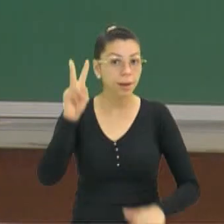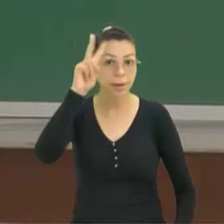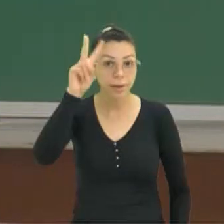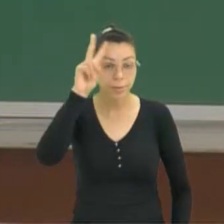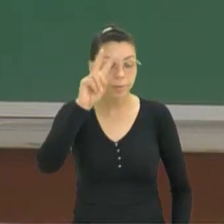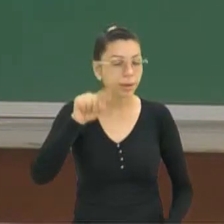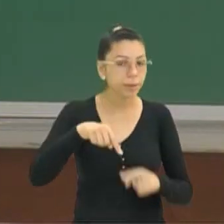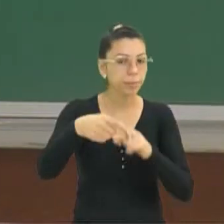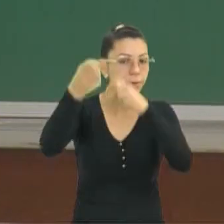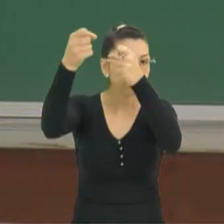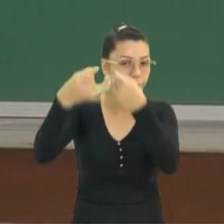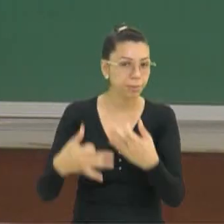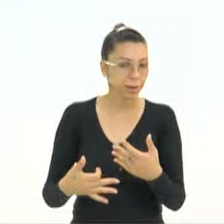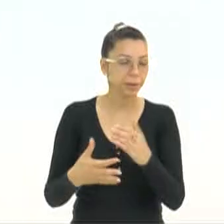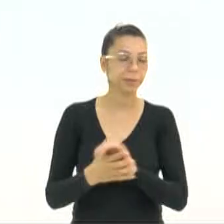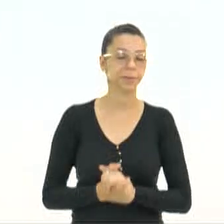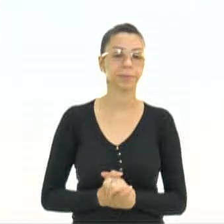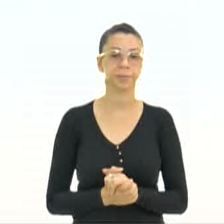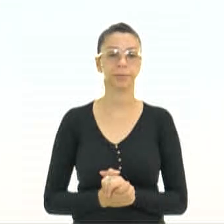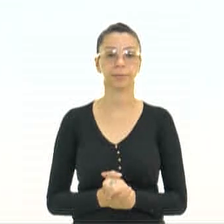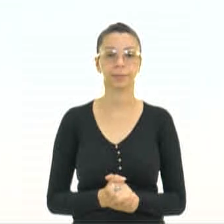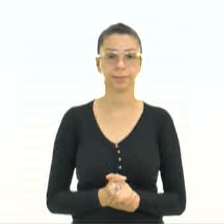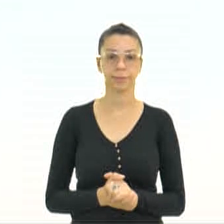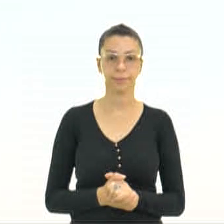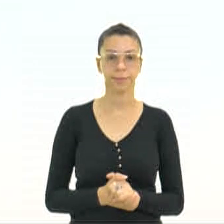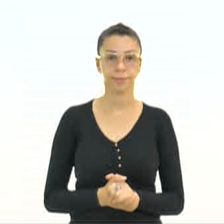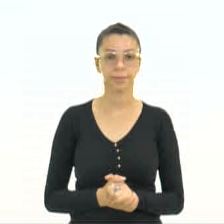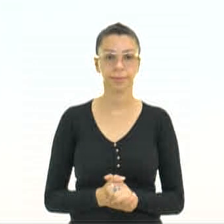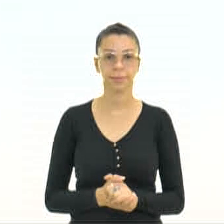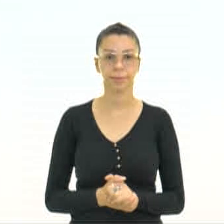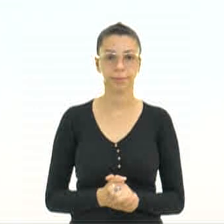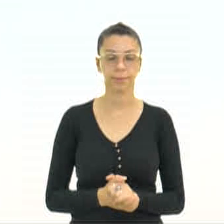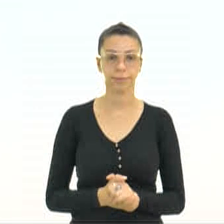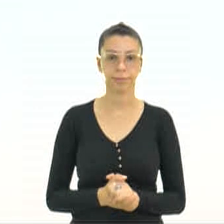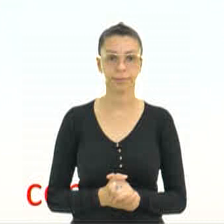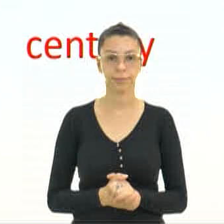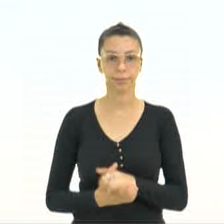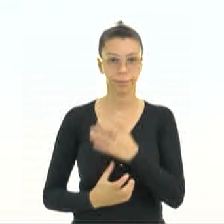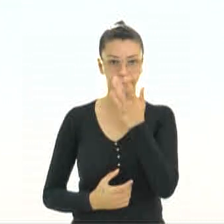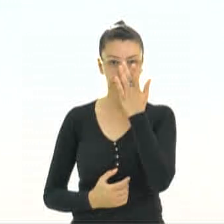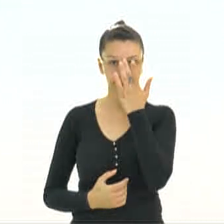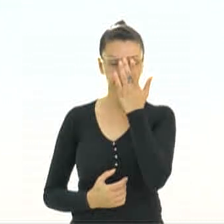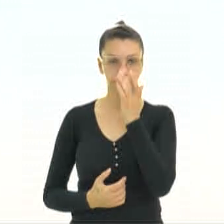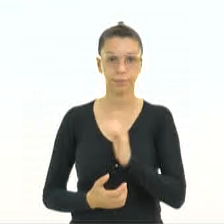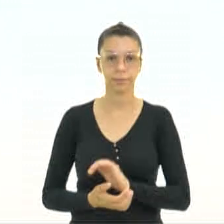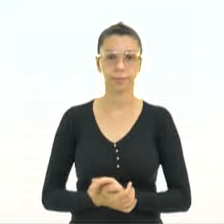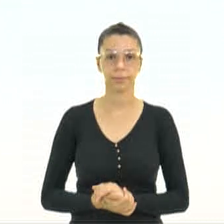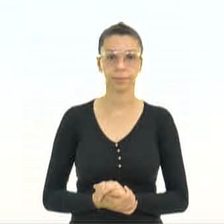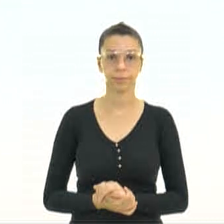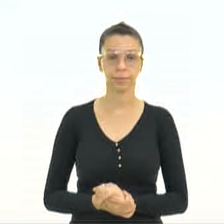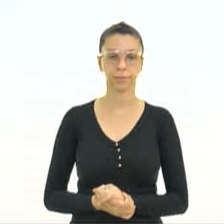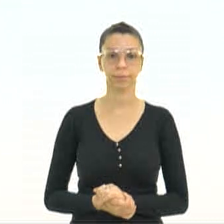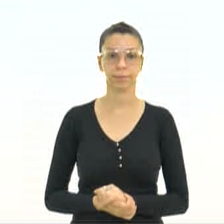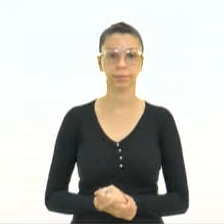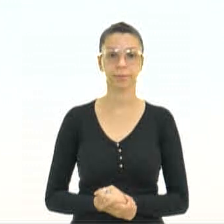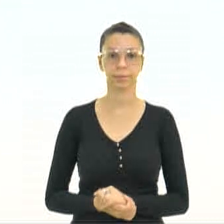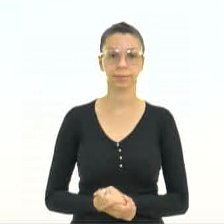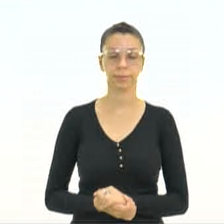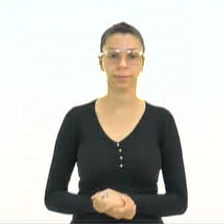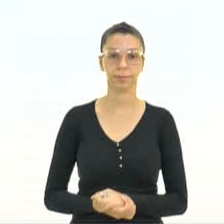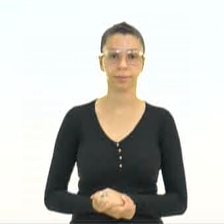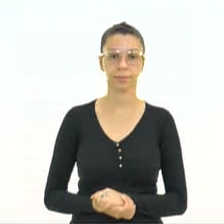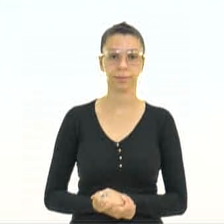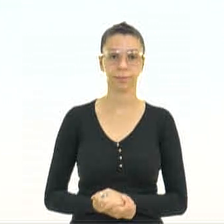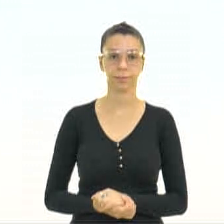falar com vocês depois. No one would be surprised by the claim that in the 19th century in